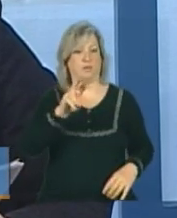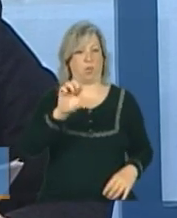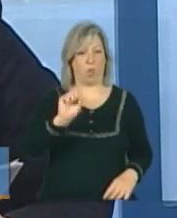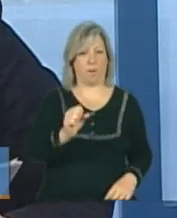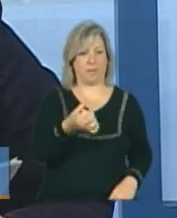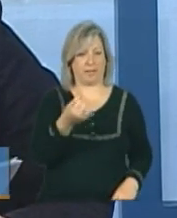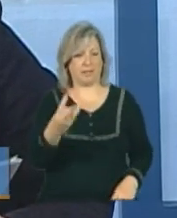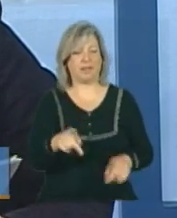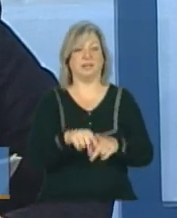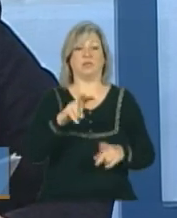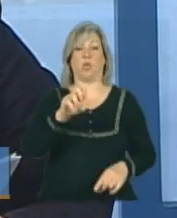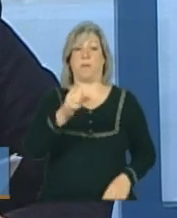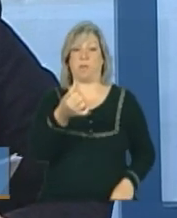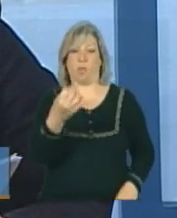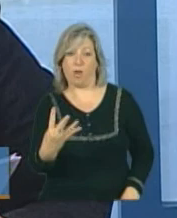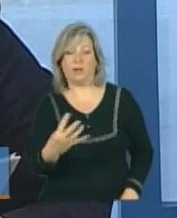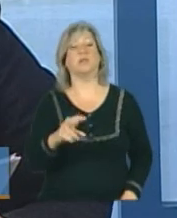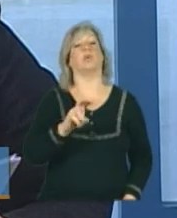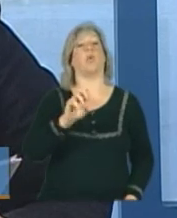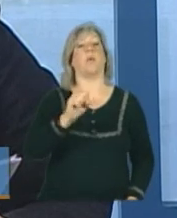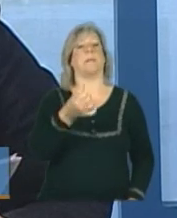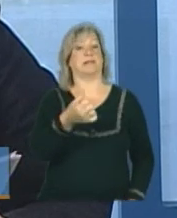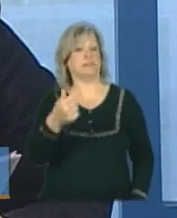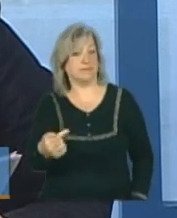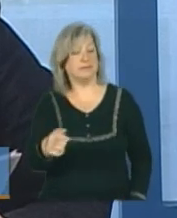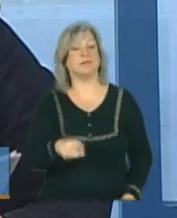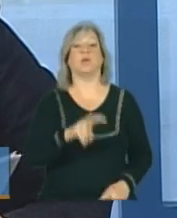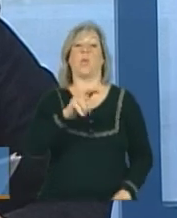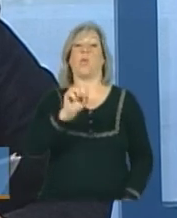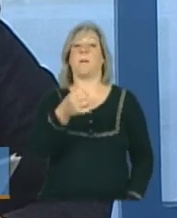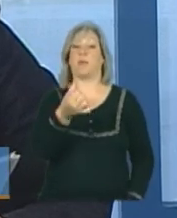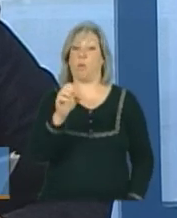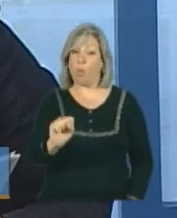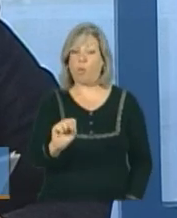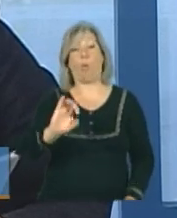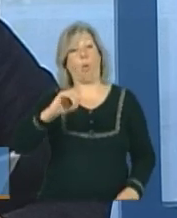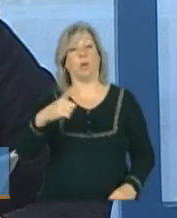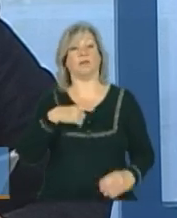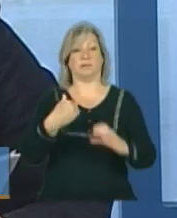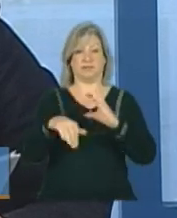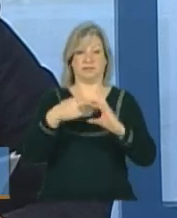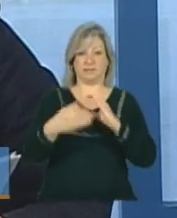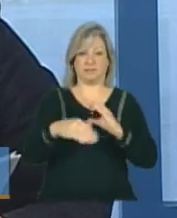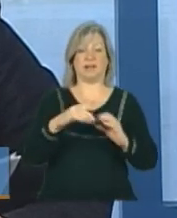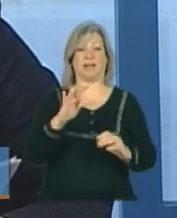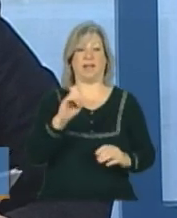3799-5863, 5864, 5867, 5868 ou pelo e-mail